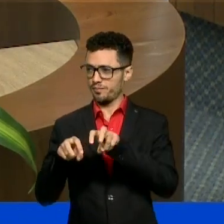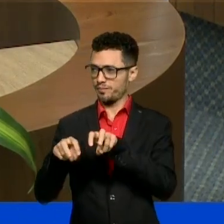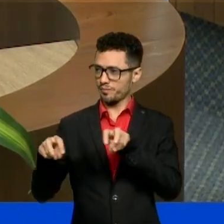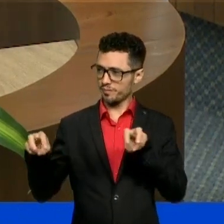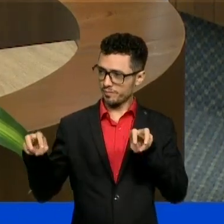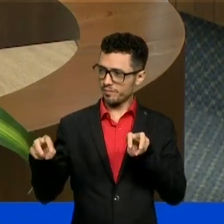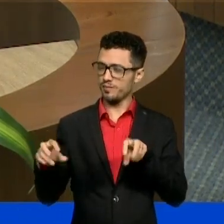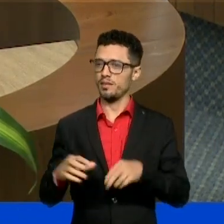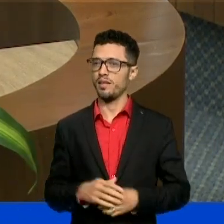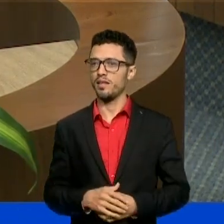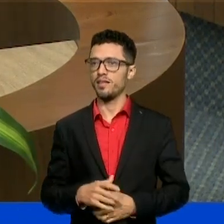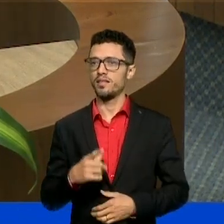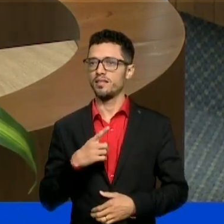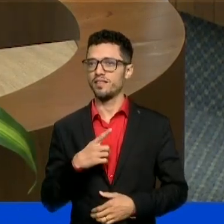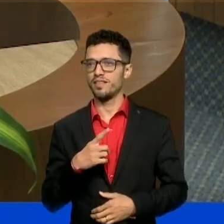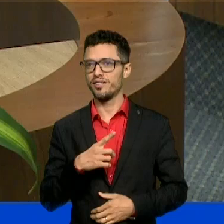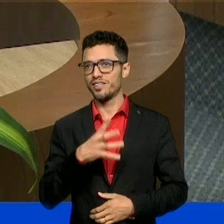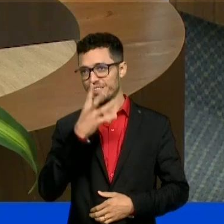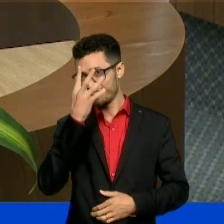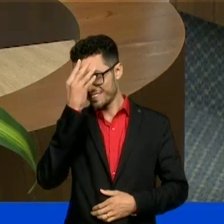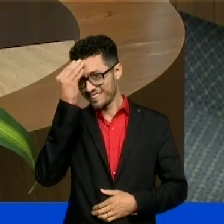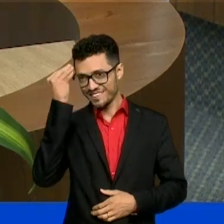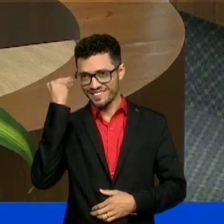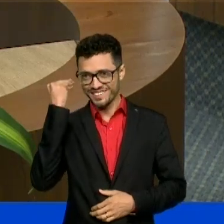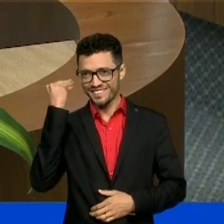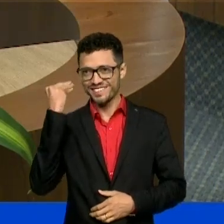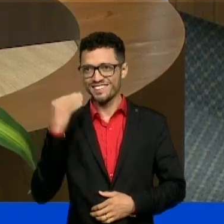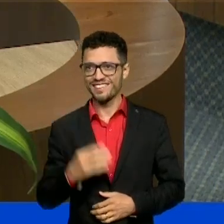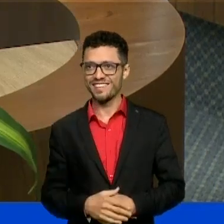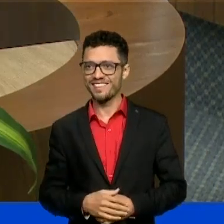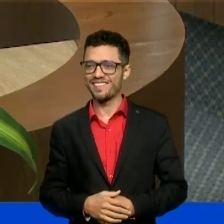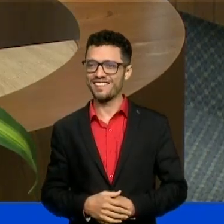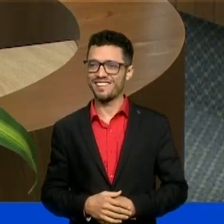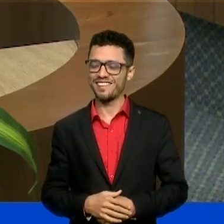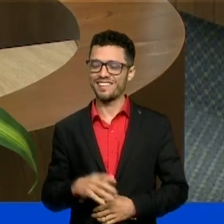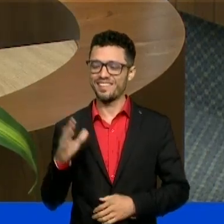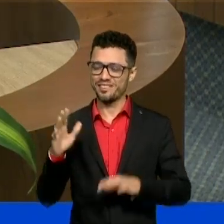já esqueci esse doutor. Só ela que ainda lembra, né?